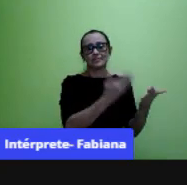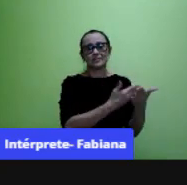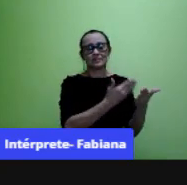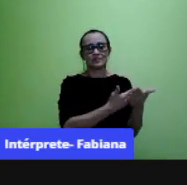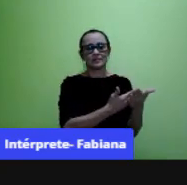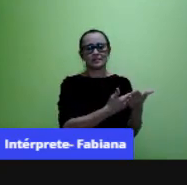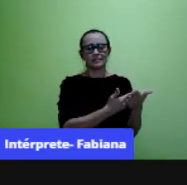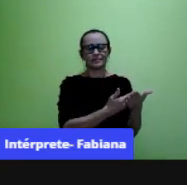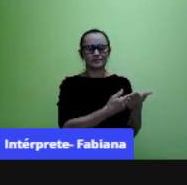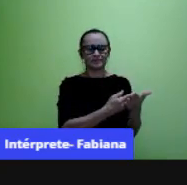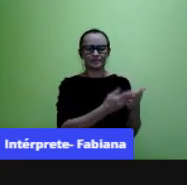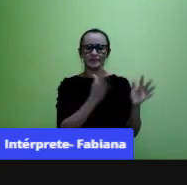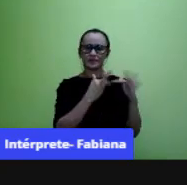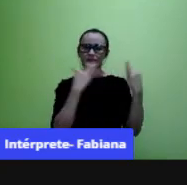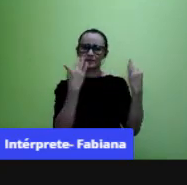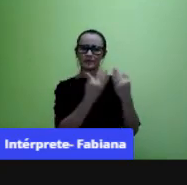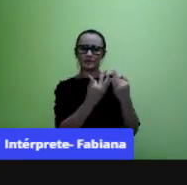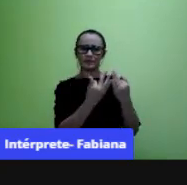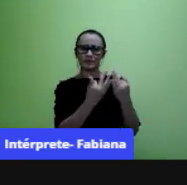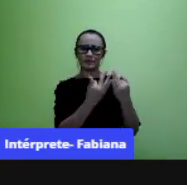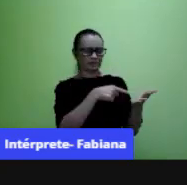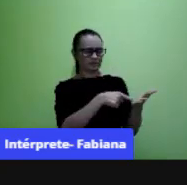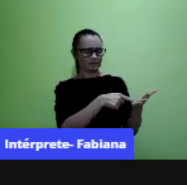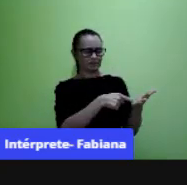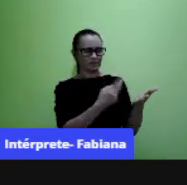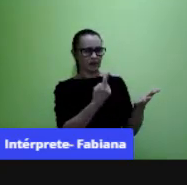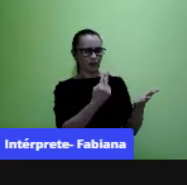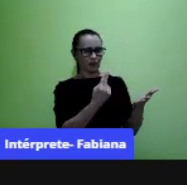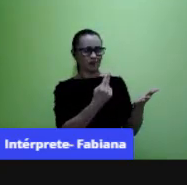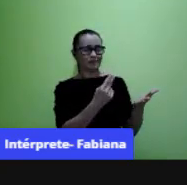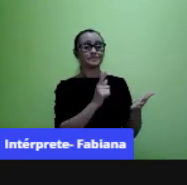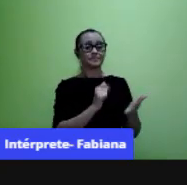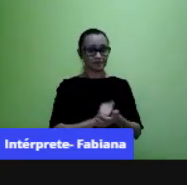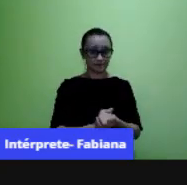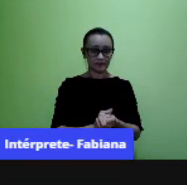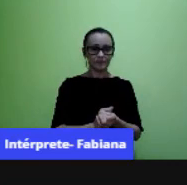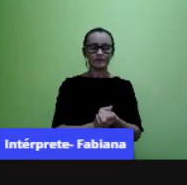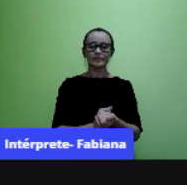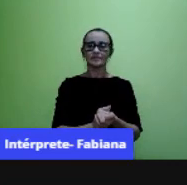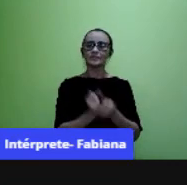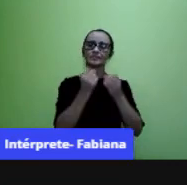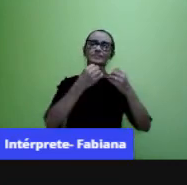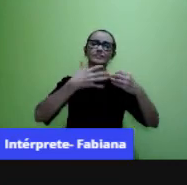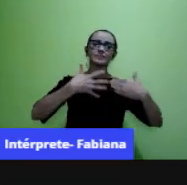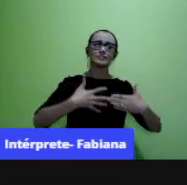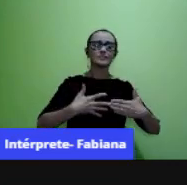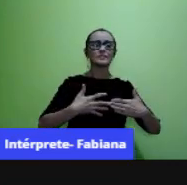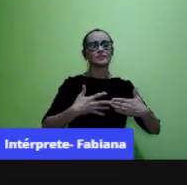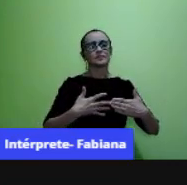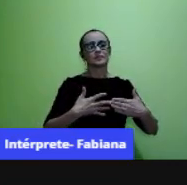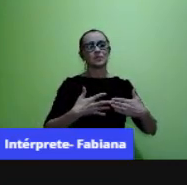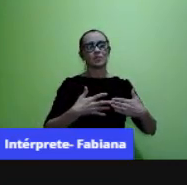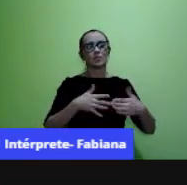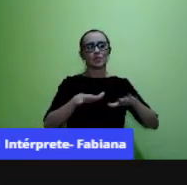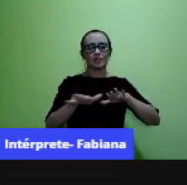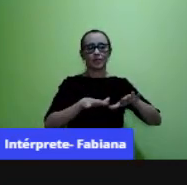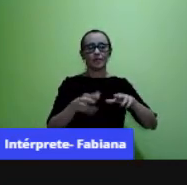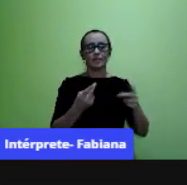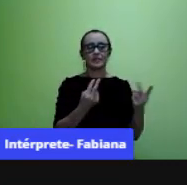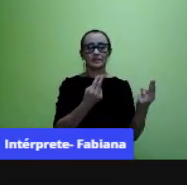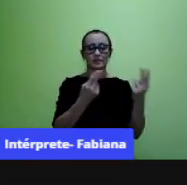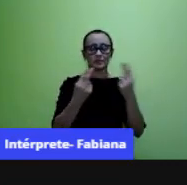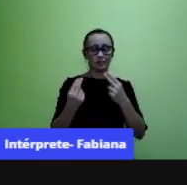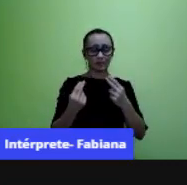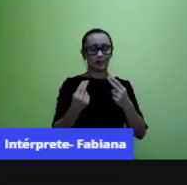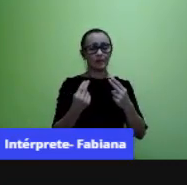falar, mas professor, né? Então, quando a gente fala de repetição do movimento, ele tem que ser repetido, mas as